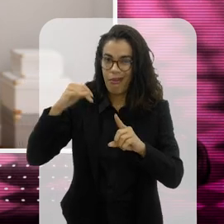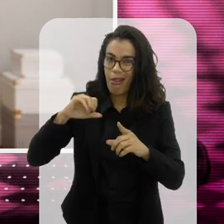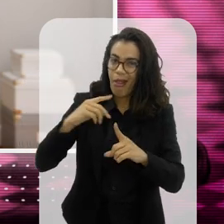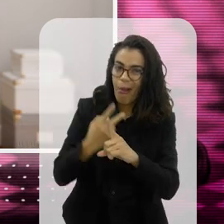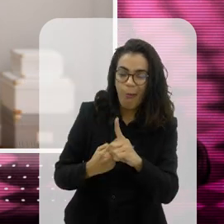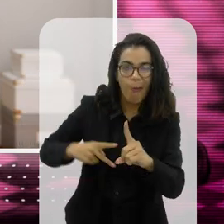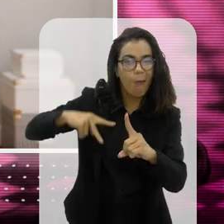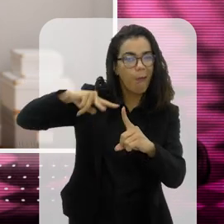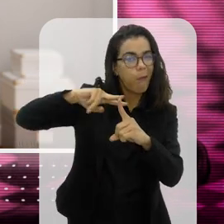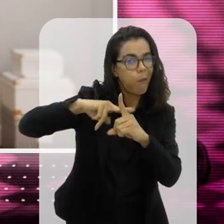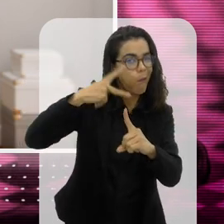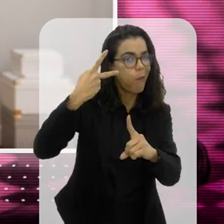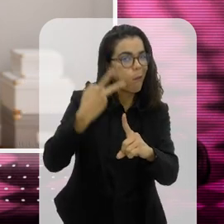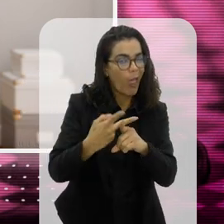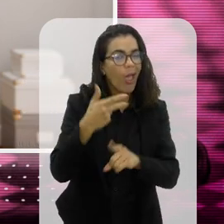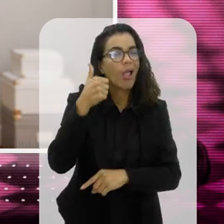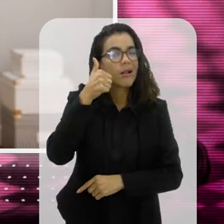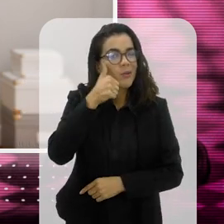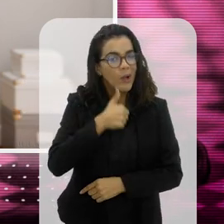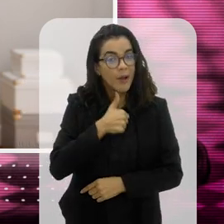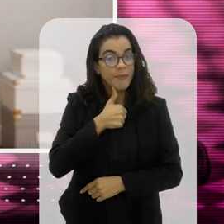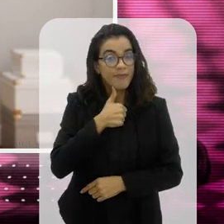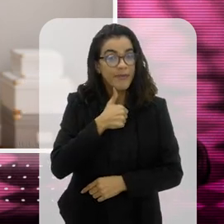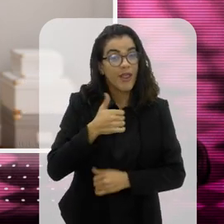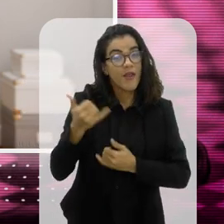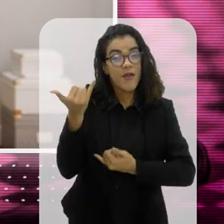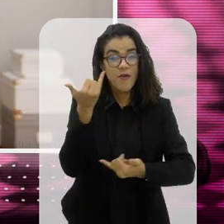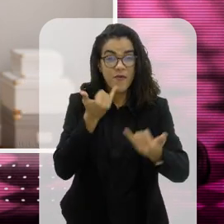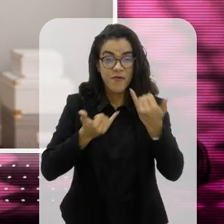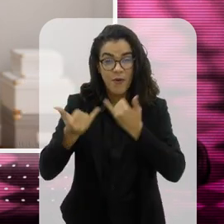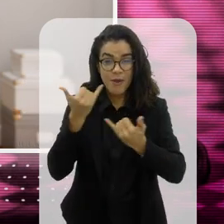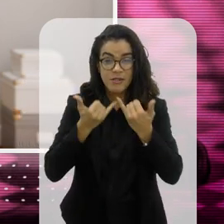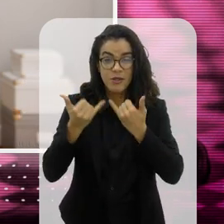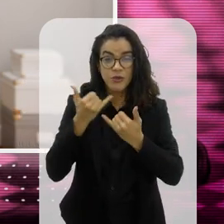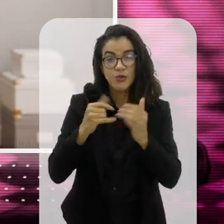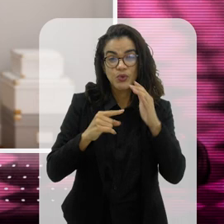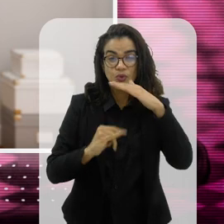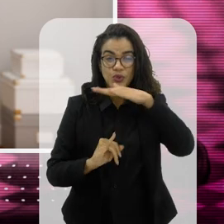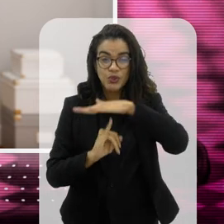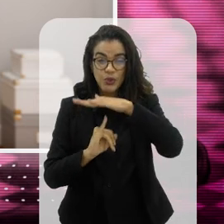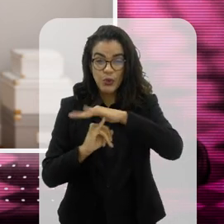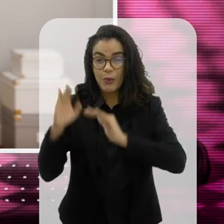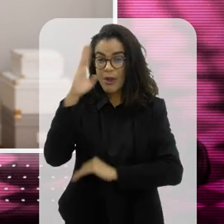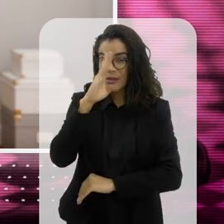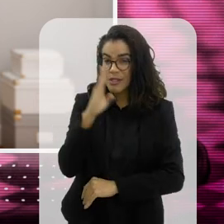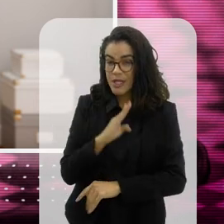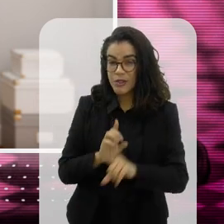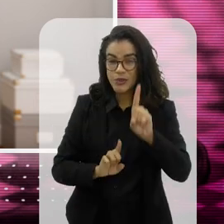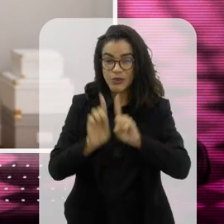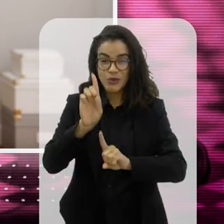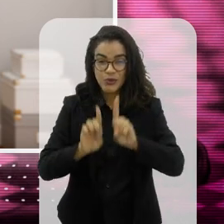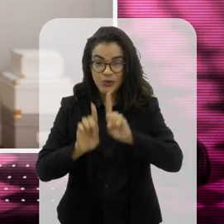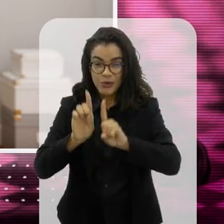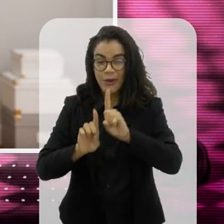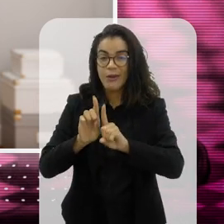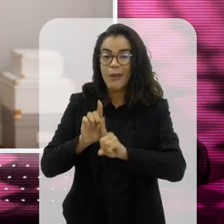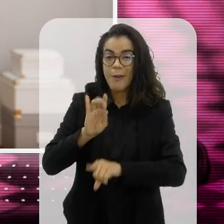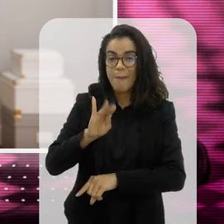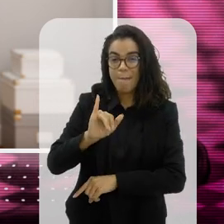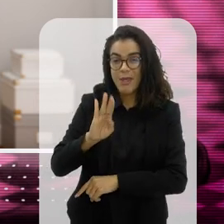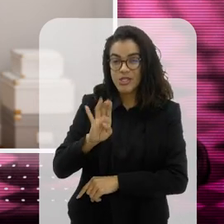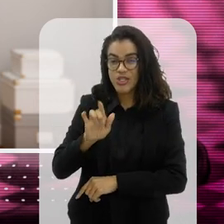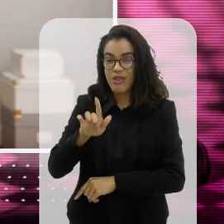a sobrecarga é quase sempre feminina. Segundo informações do Instituto Brasileiro de Geografia e Estatística, o